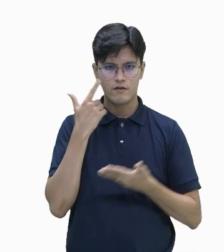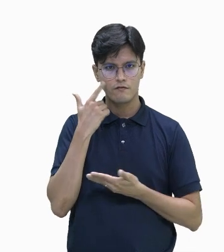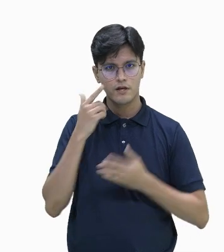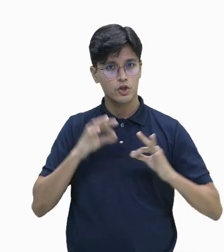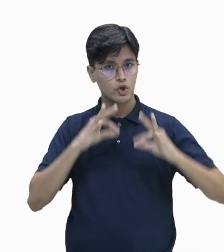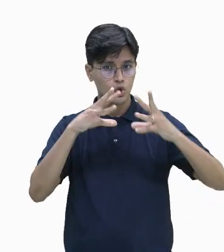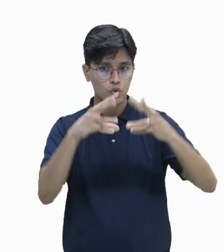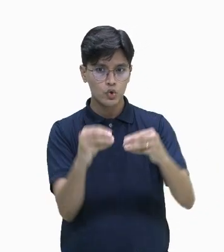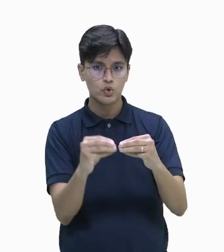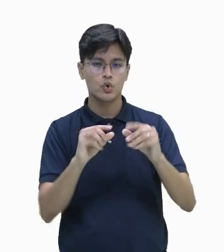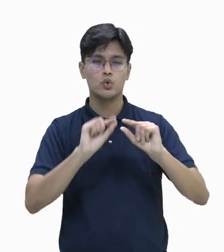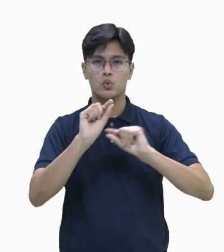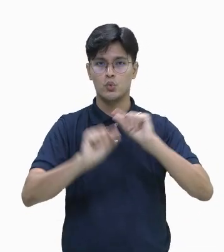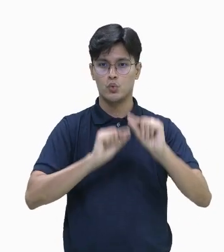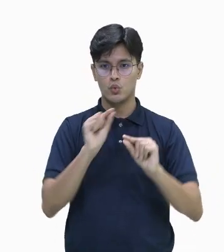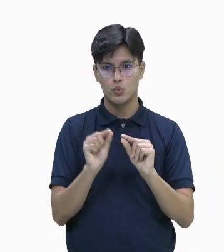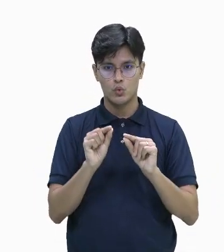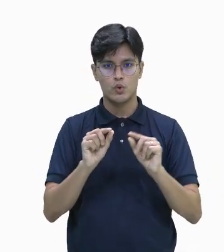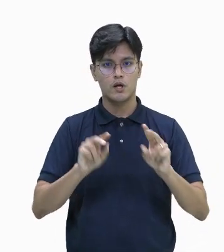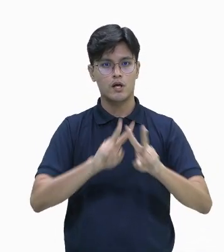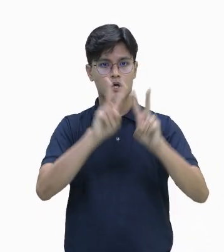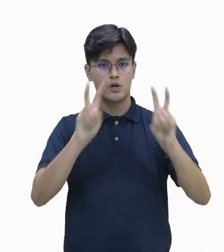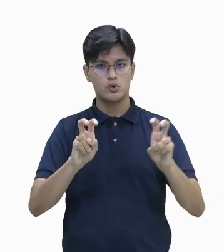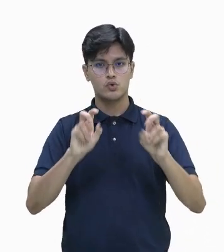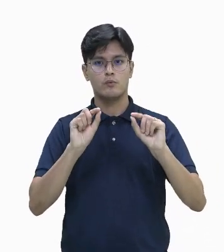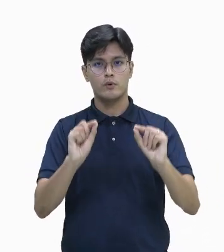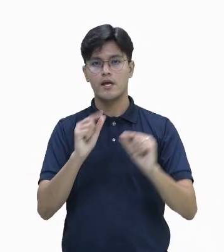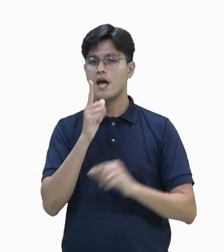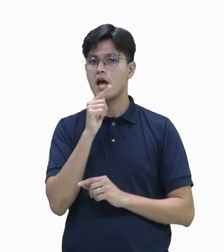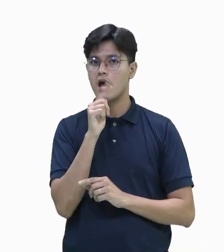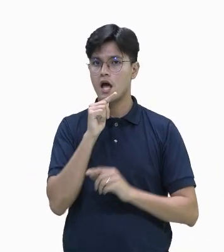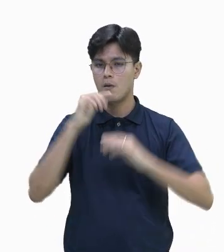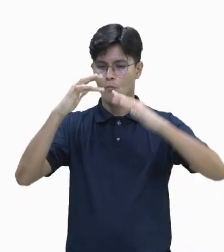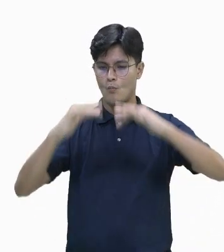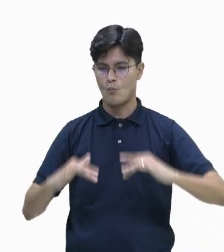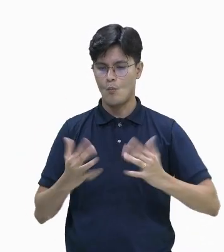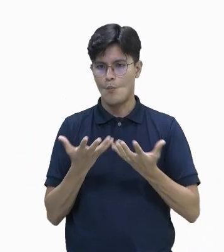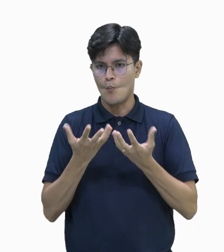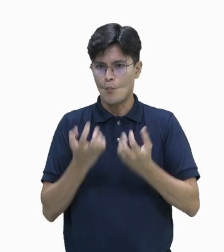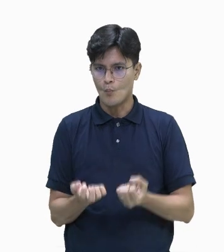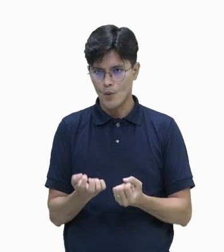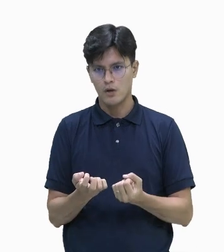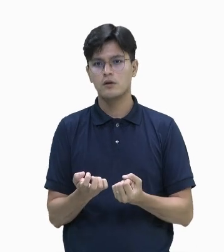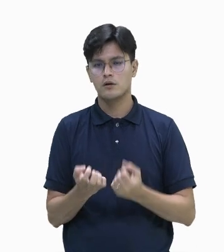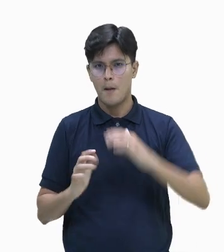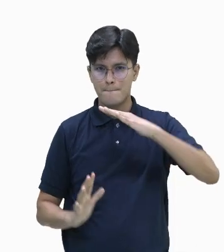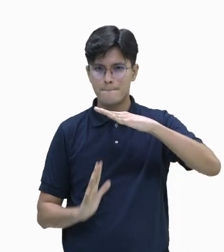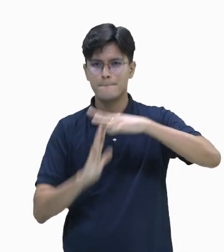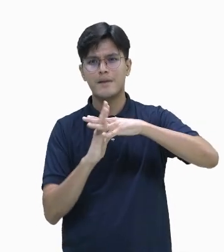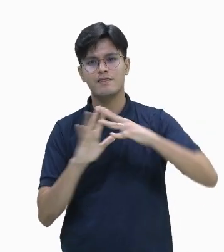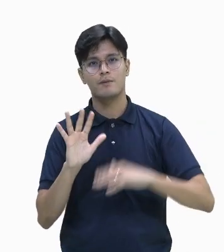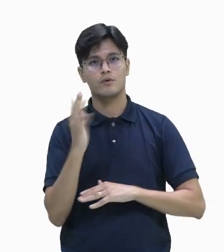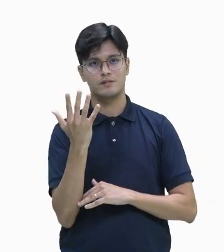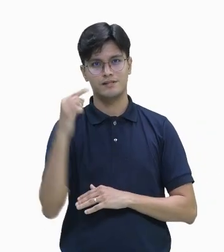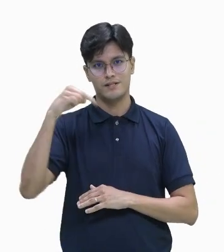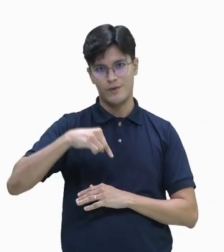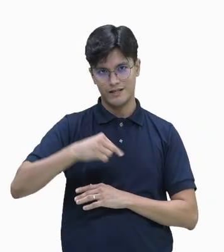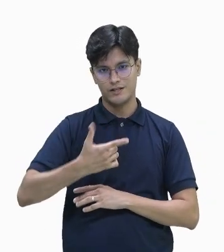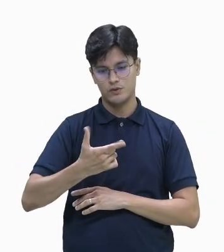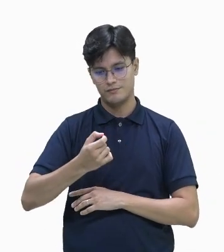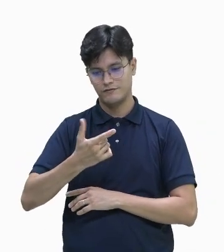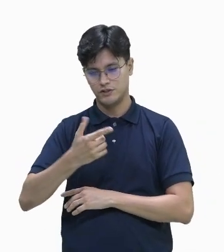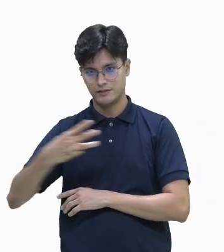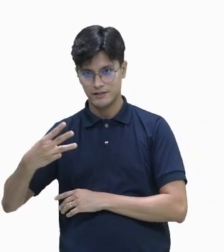da seca recorde que nós tivemos nos anos de 2023 e 2024 aqui no Amazonas, né?